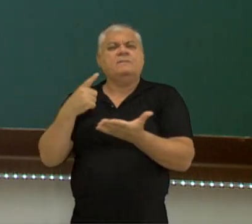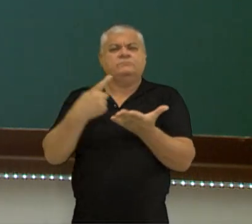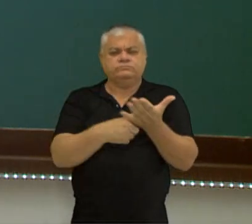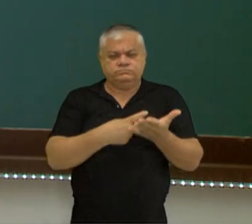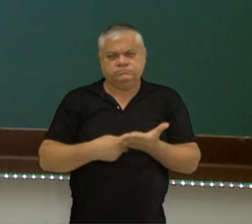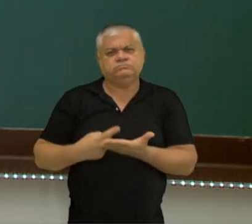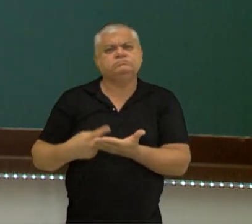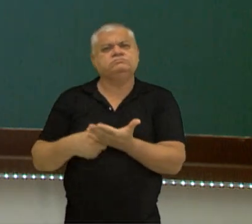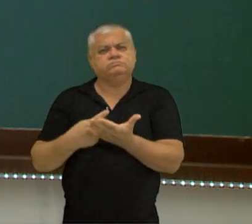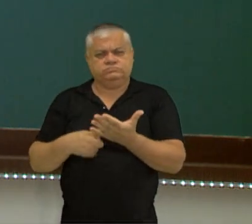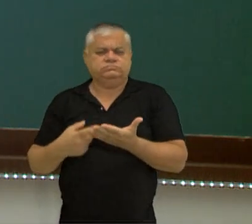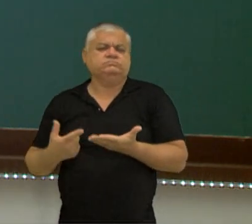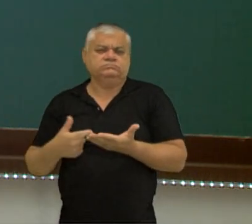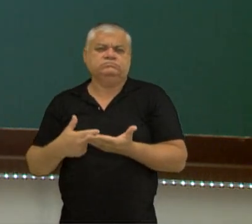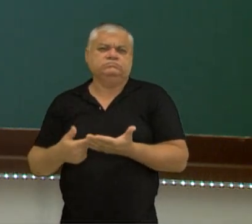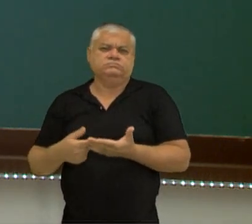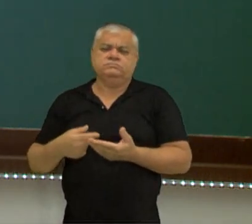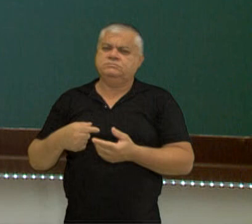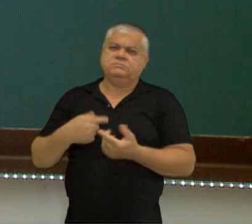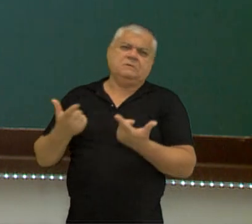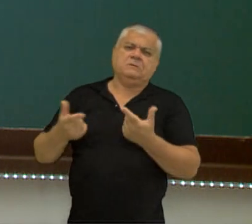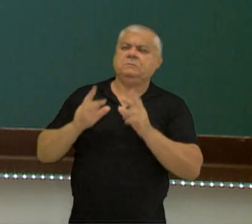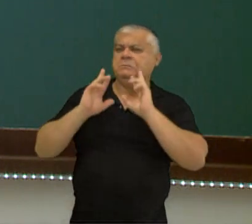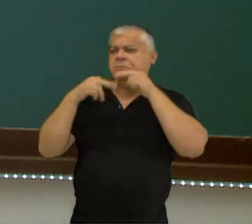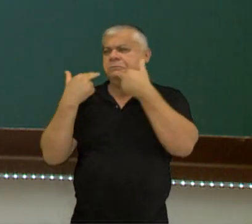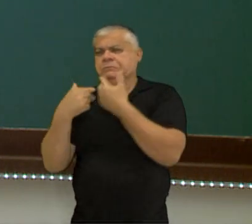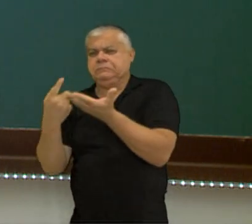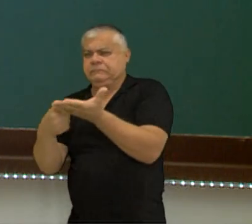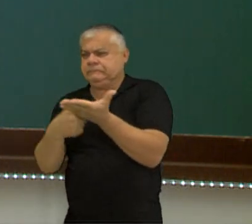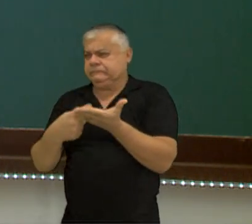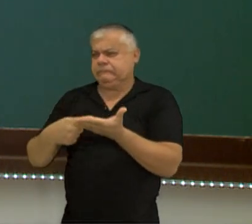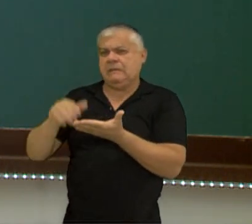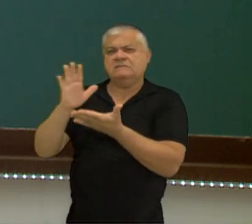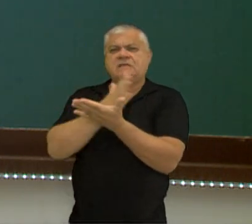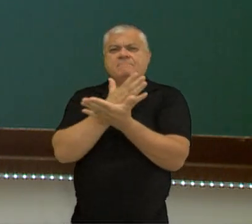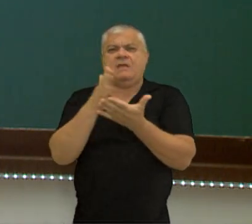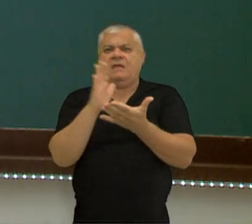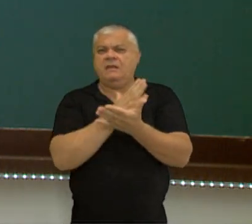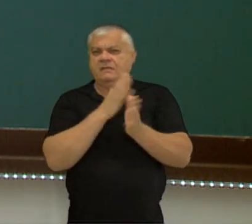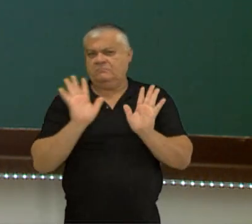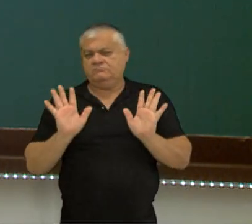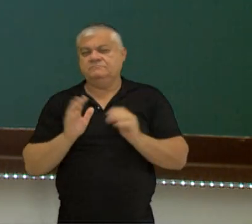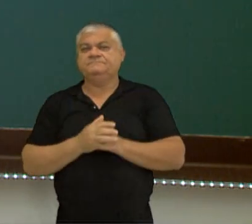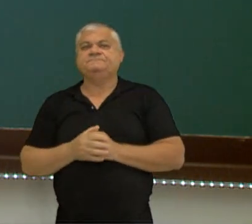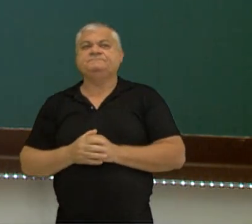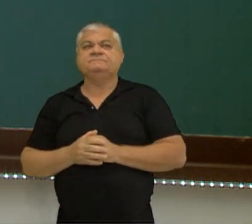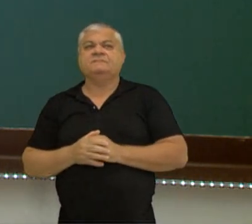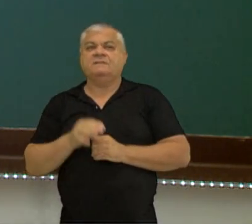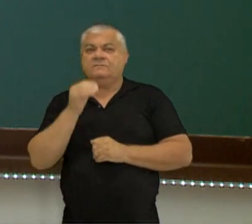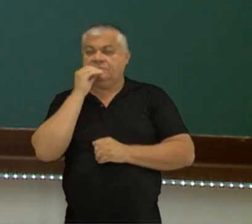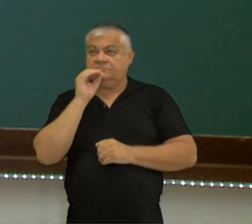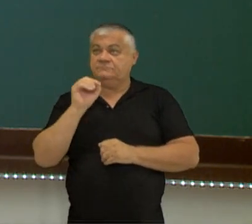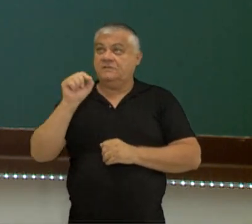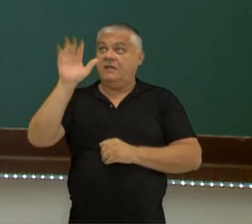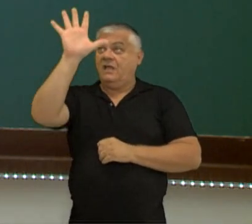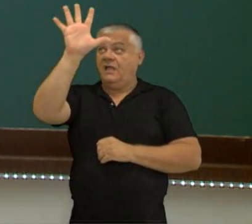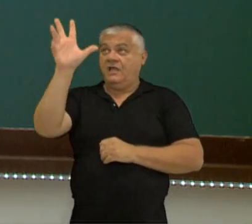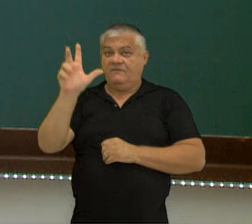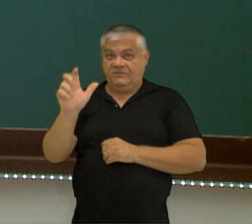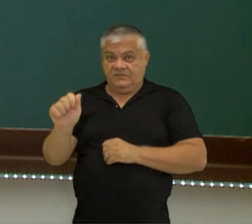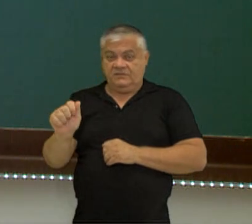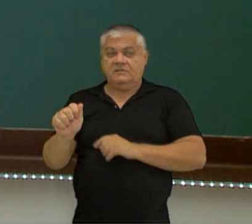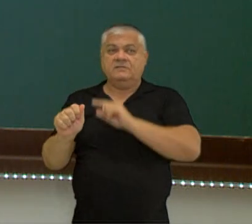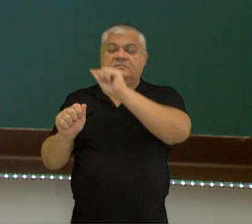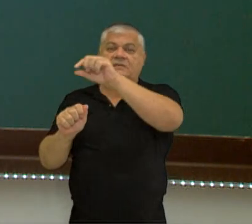de combinados, de acordos feitos entre as pessoas, né? Não é uma divisão natural. Então, aqui nós temos o continente